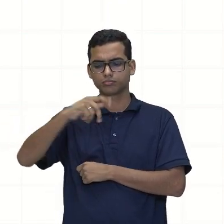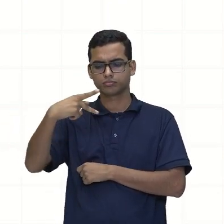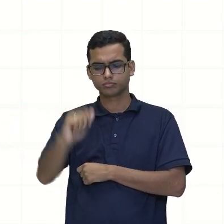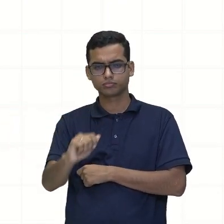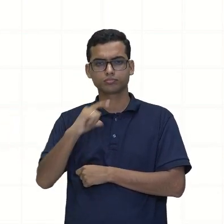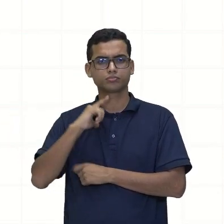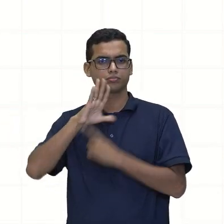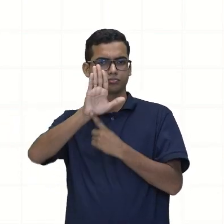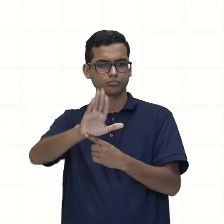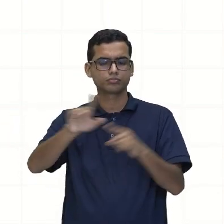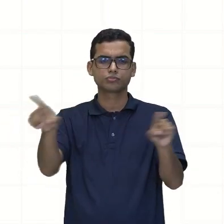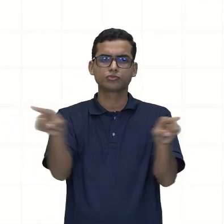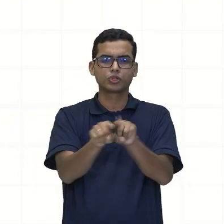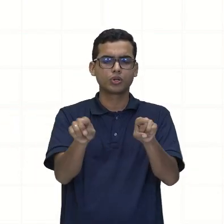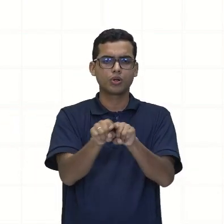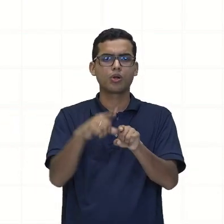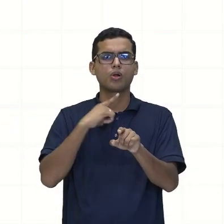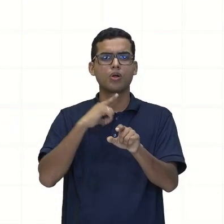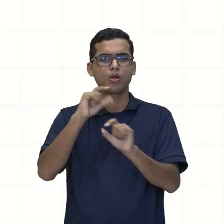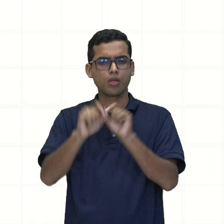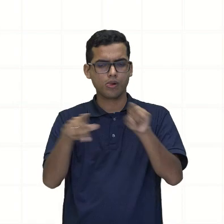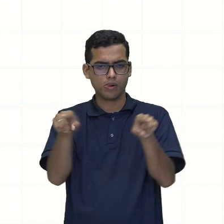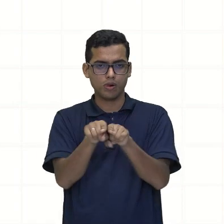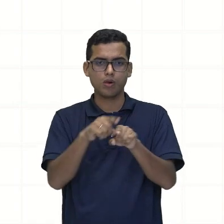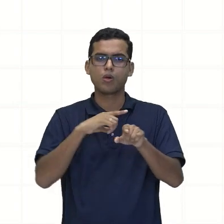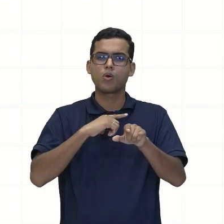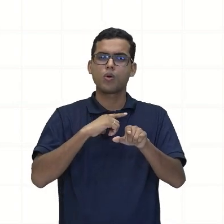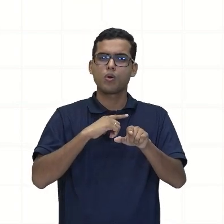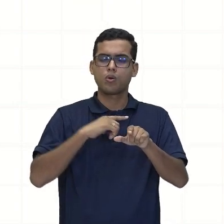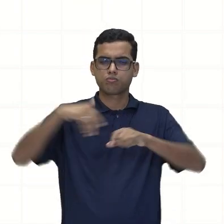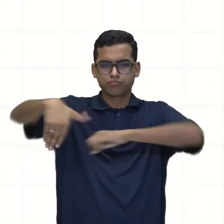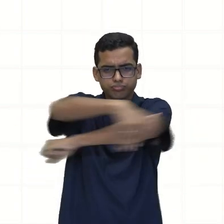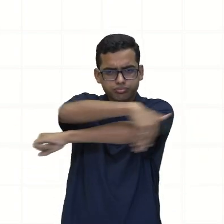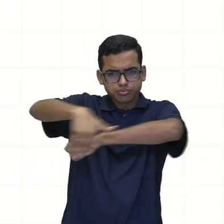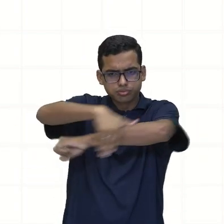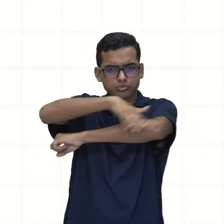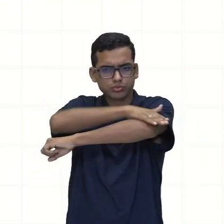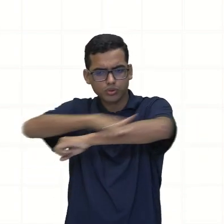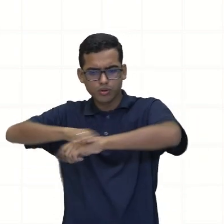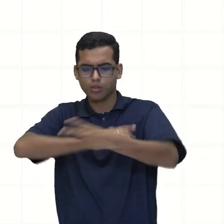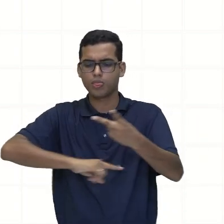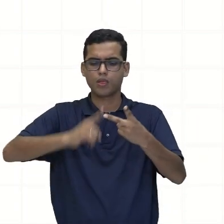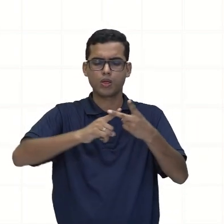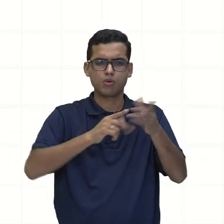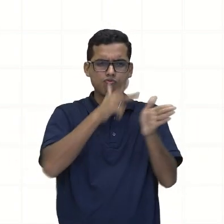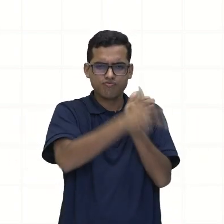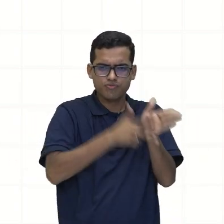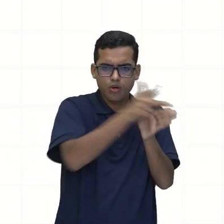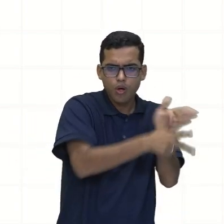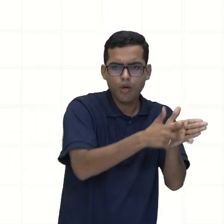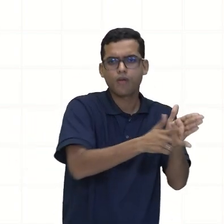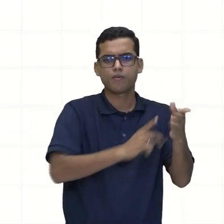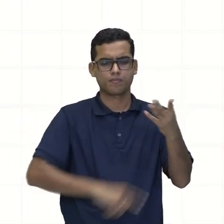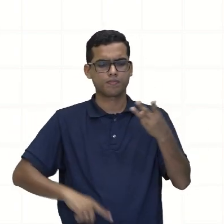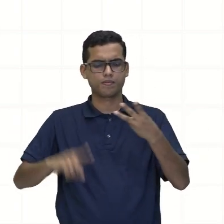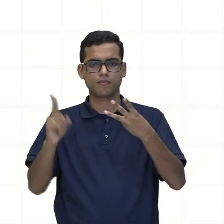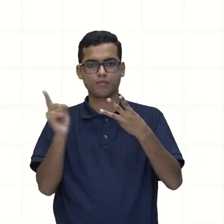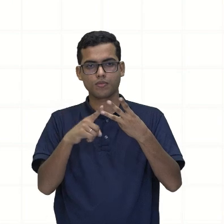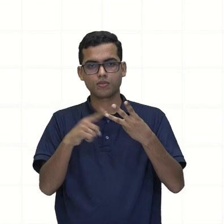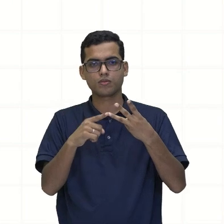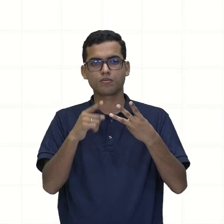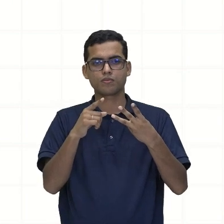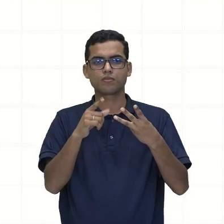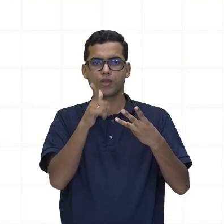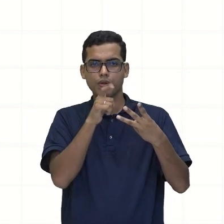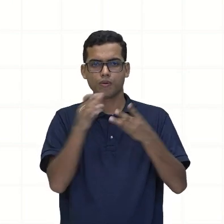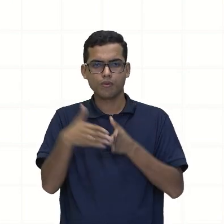as rodovias, as hidrovias e as ferrovias no Brasil. Então, a maior parte das rodovias do Brasil